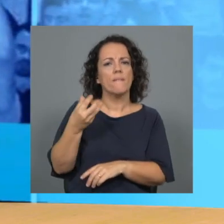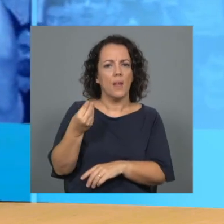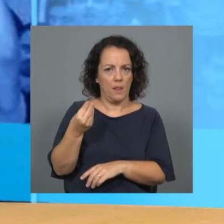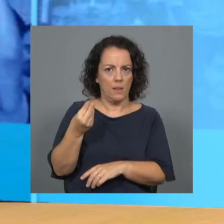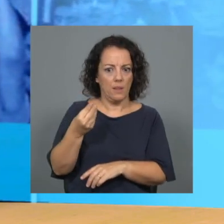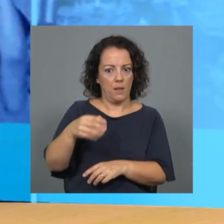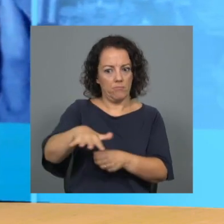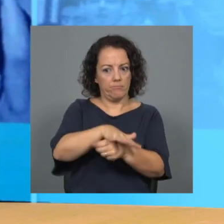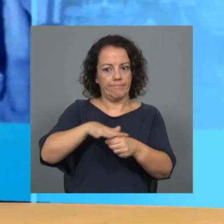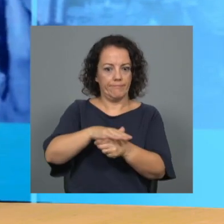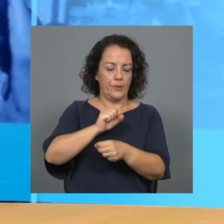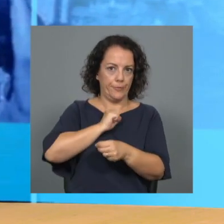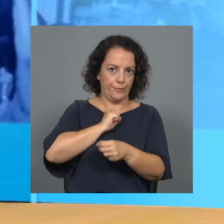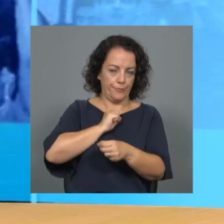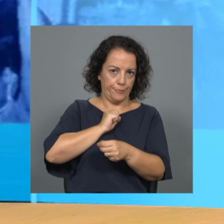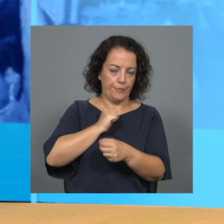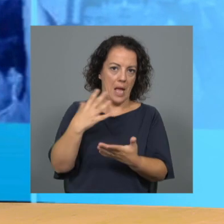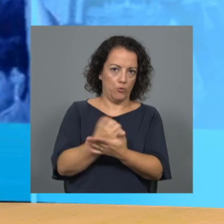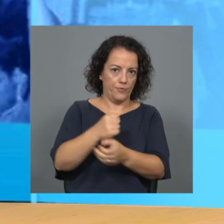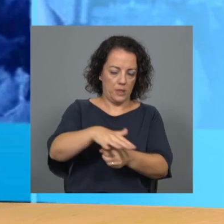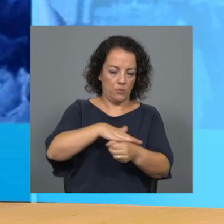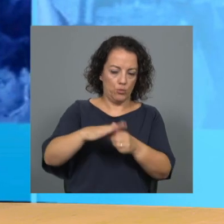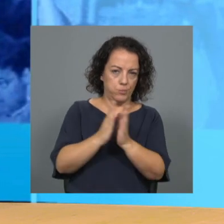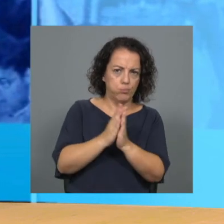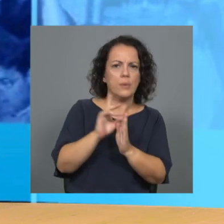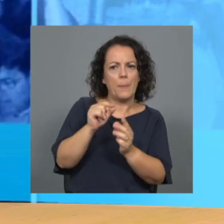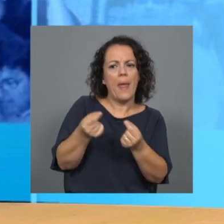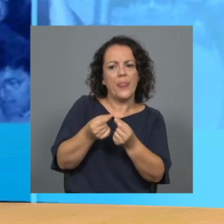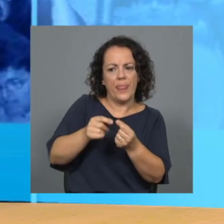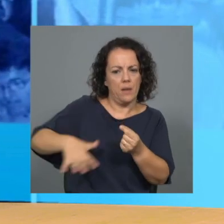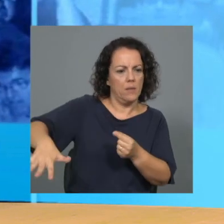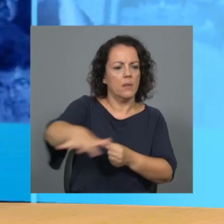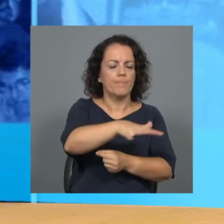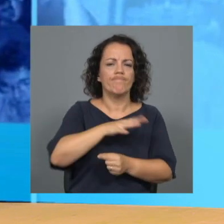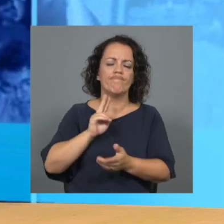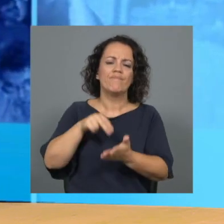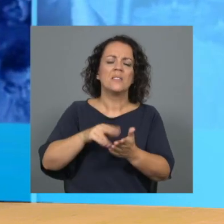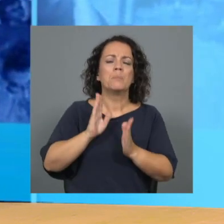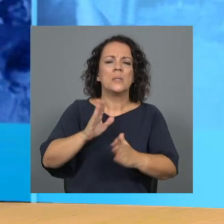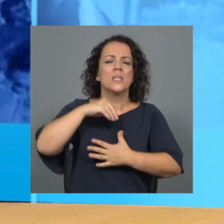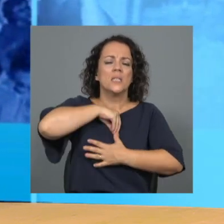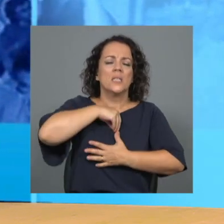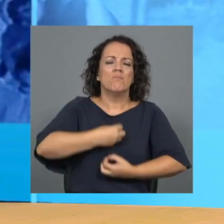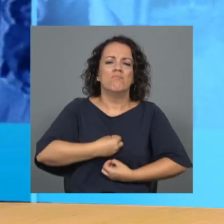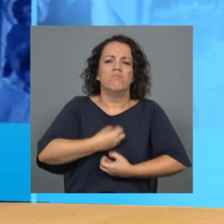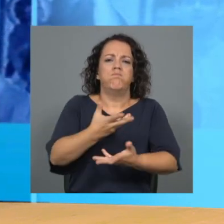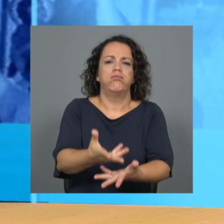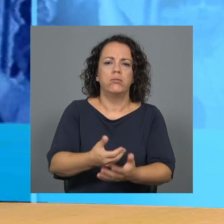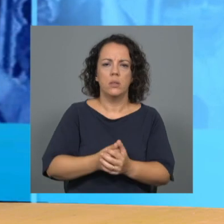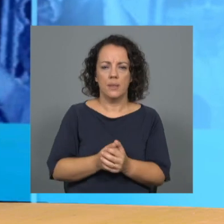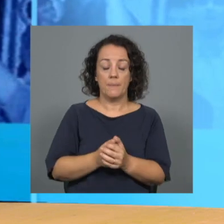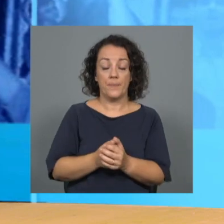nossa paróquia e das paróquias vizinhas que tinham a necessidade, portanto, de expor os seus sentimentos. Apareceram pessoas